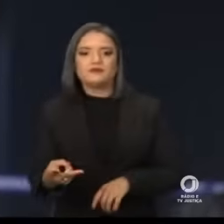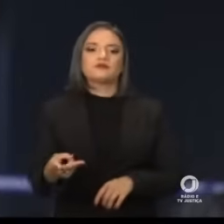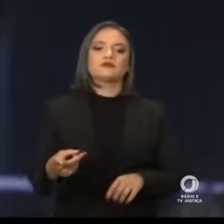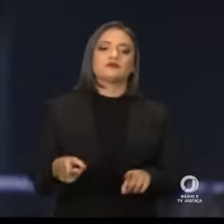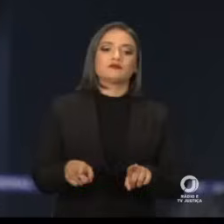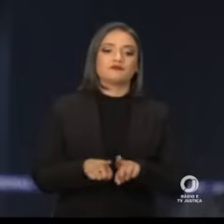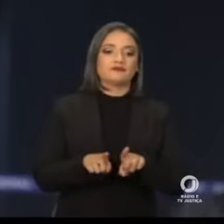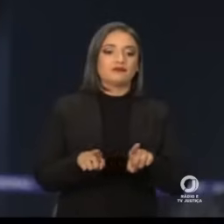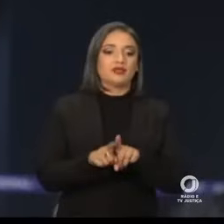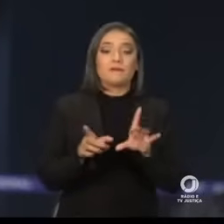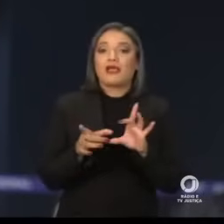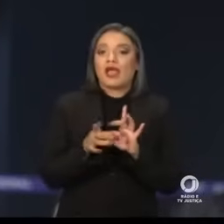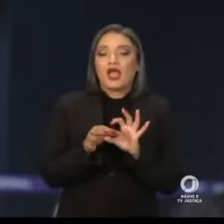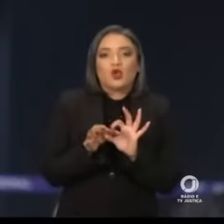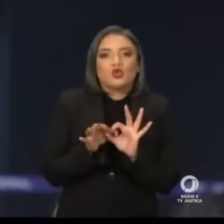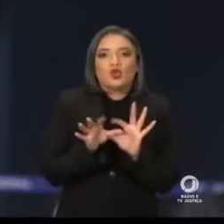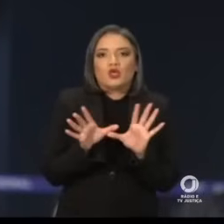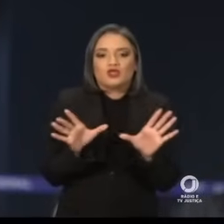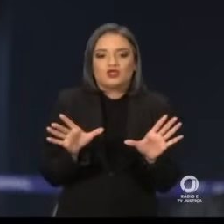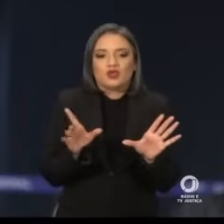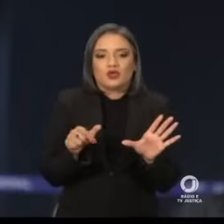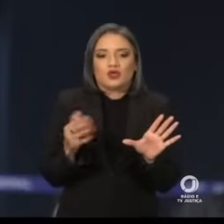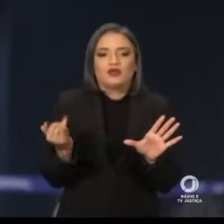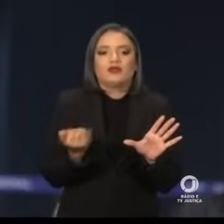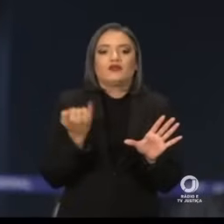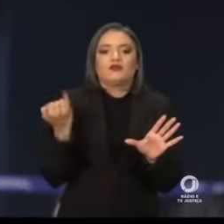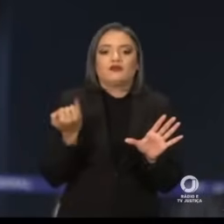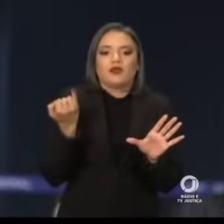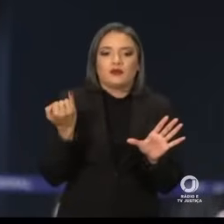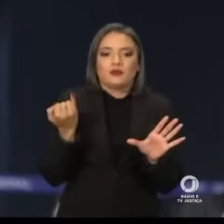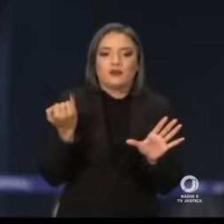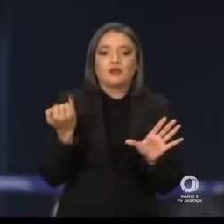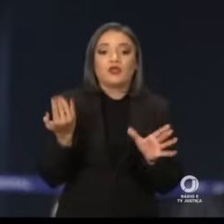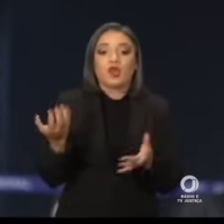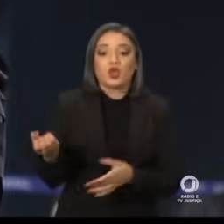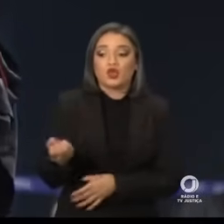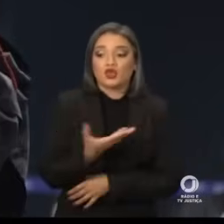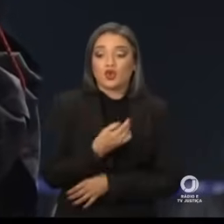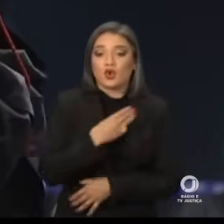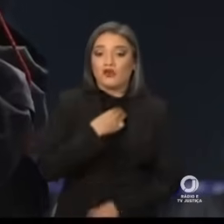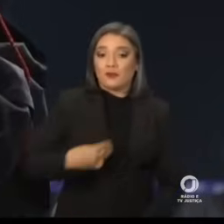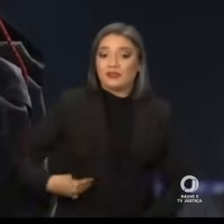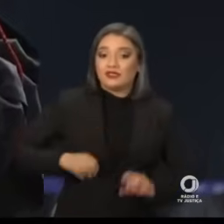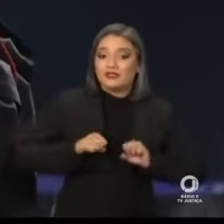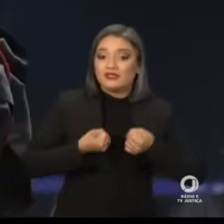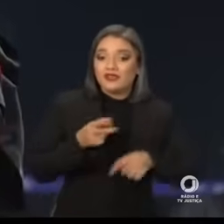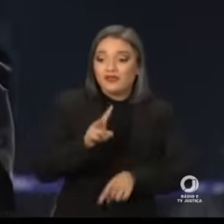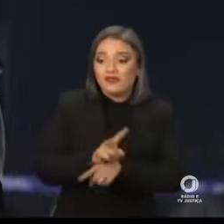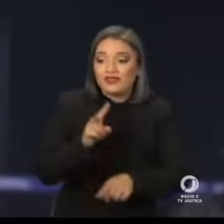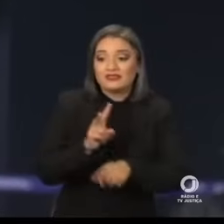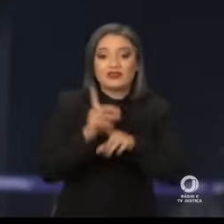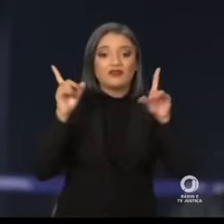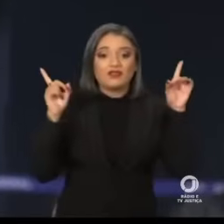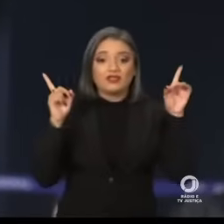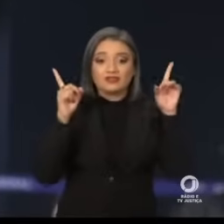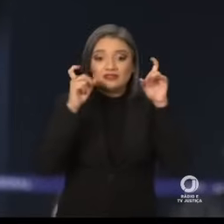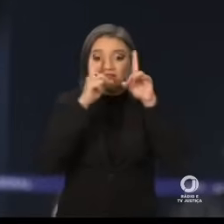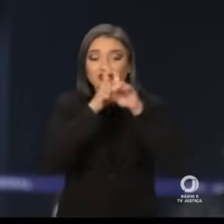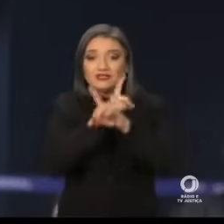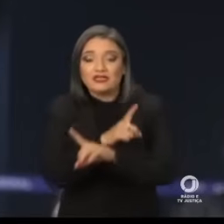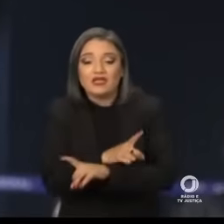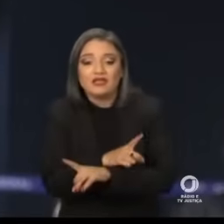acho essa questão muito importante. O novo ministro da Defesa estava tendo dificuldade para falar com os comandantes